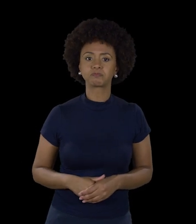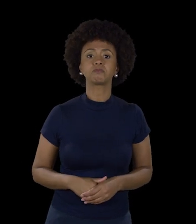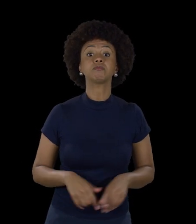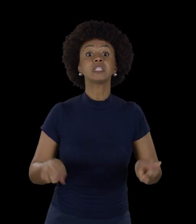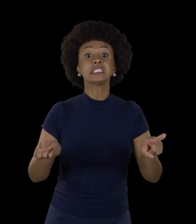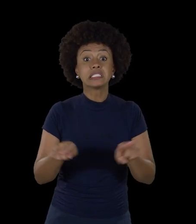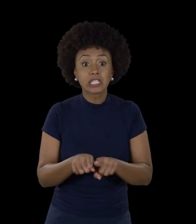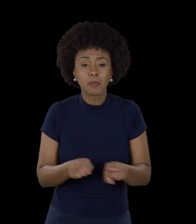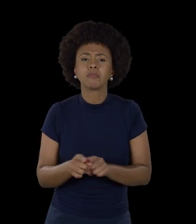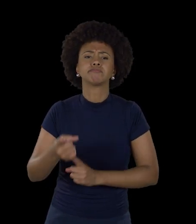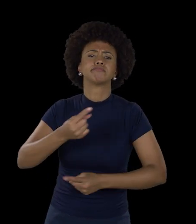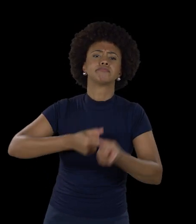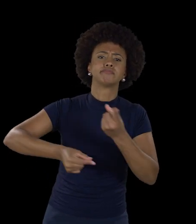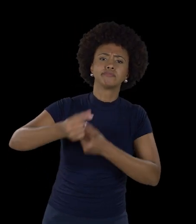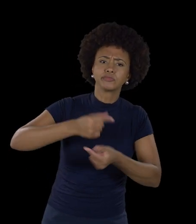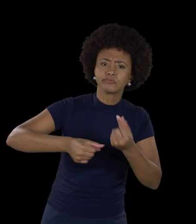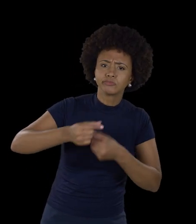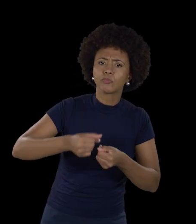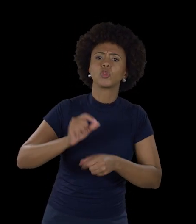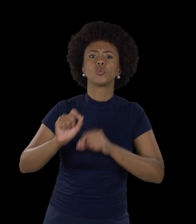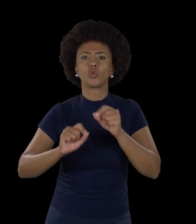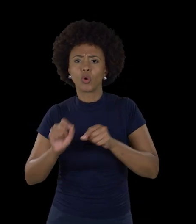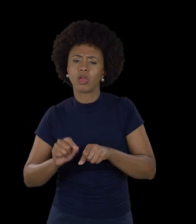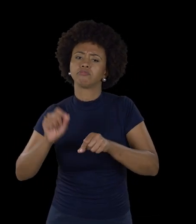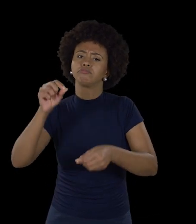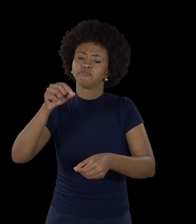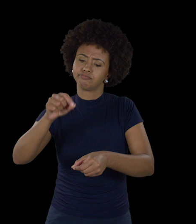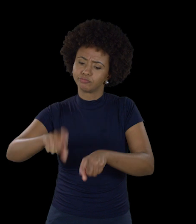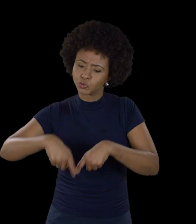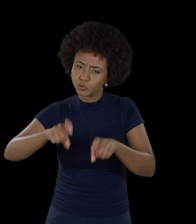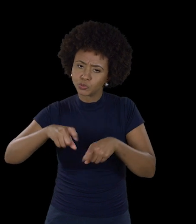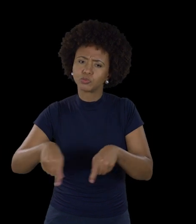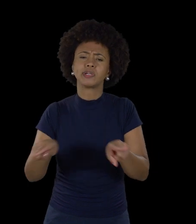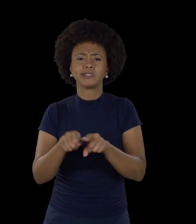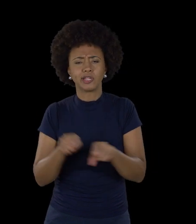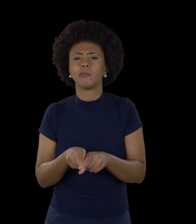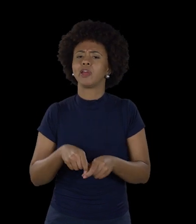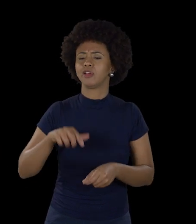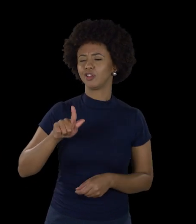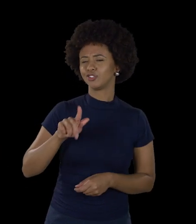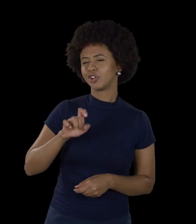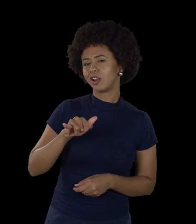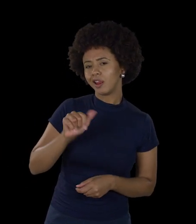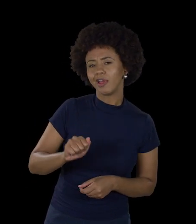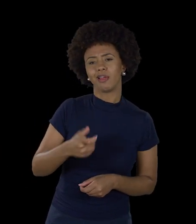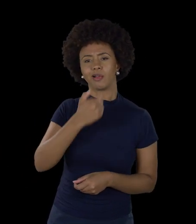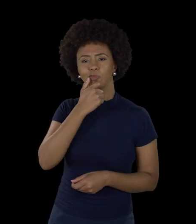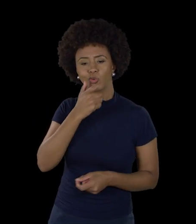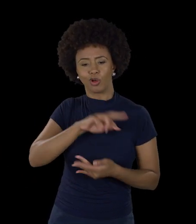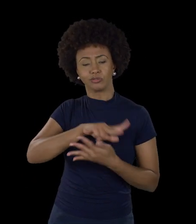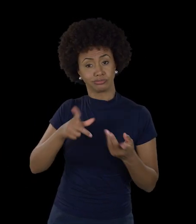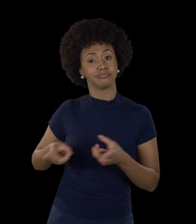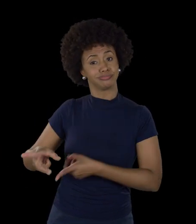o agroturismo é uma das forças econômicas. Além de produtos coloniais, como sucos, geleias e biscoitos, que